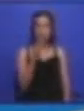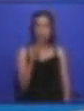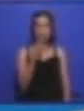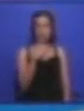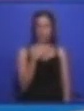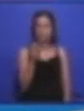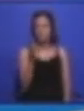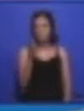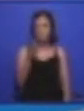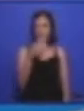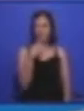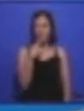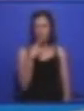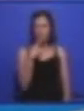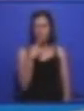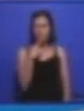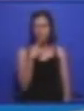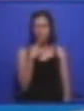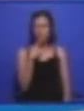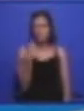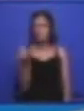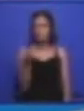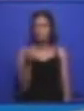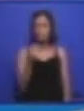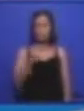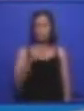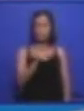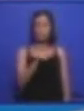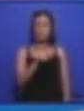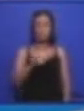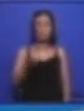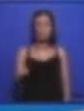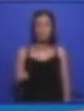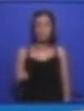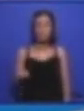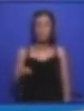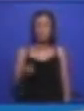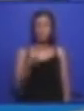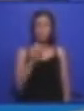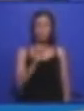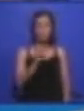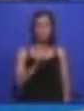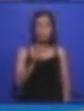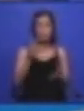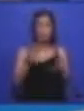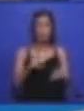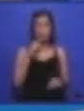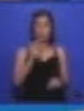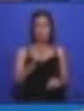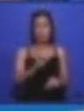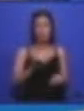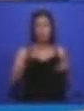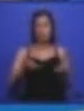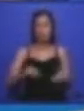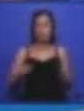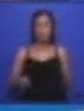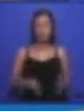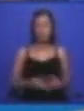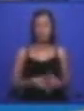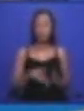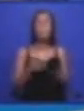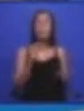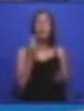É. Pois, e pronto. Tanto que ele, o nome dele, eu nunca lhe chamo o nome dele.